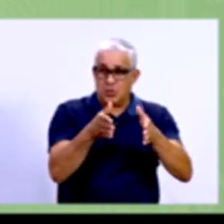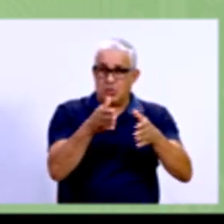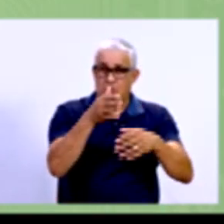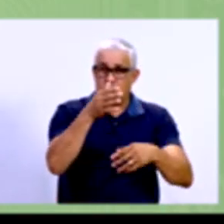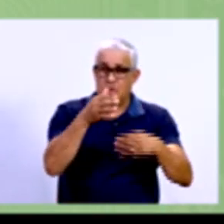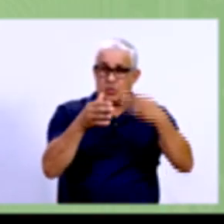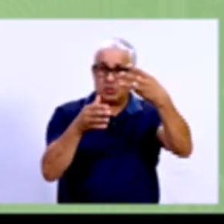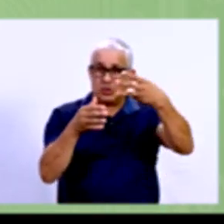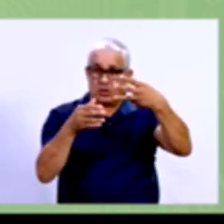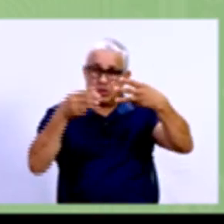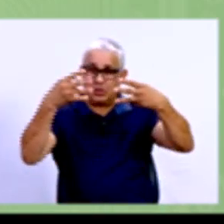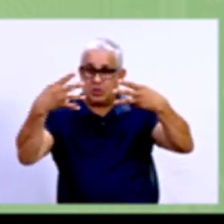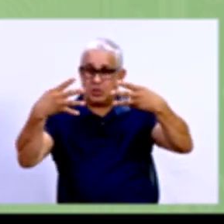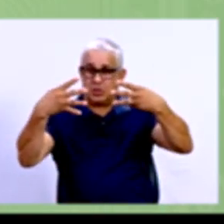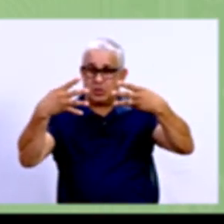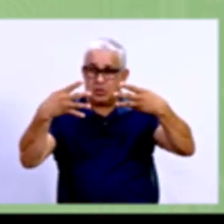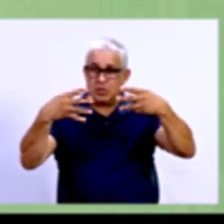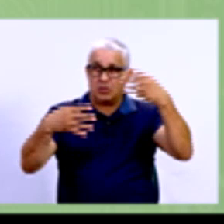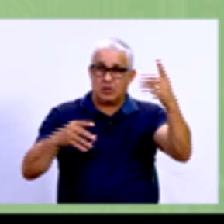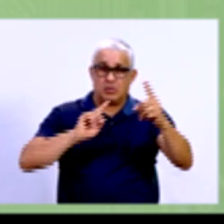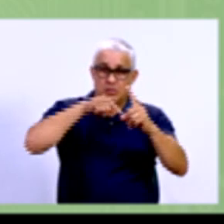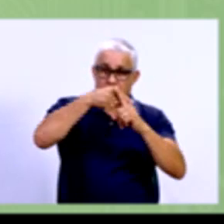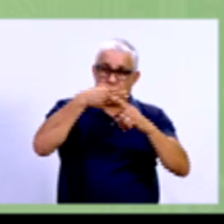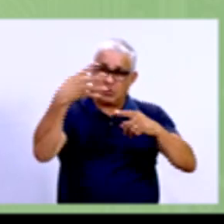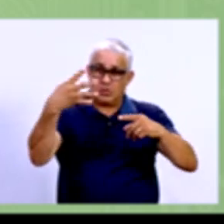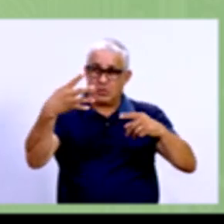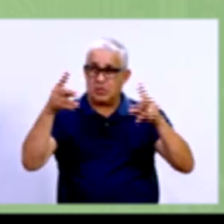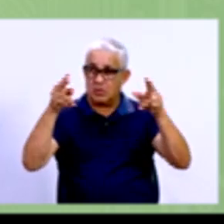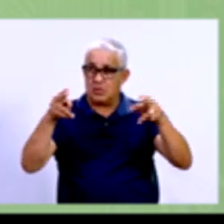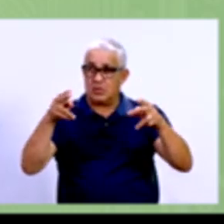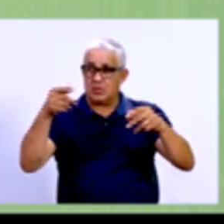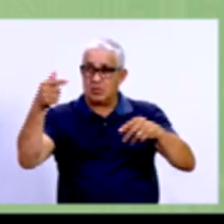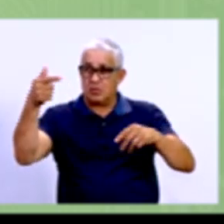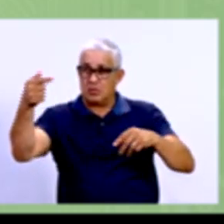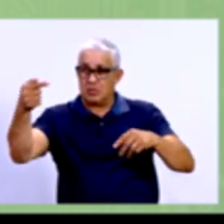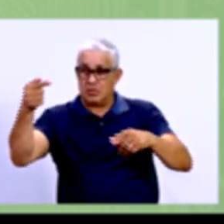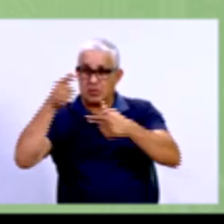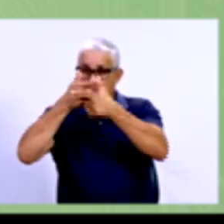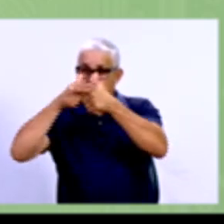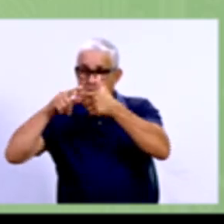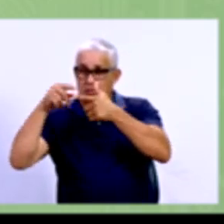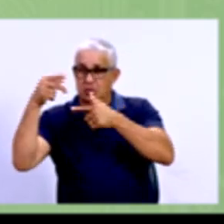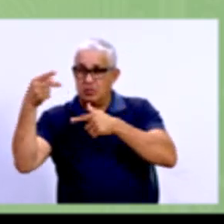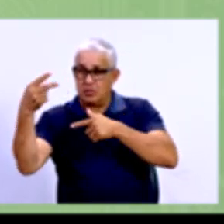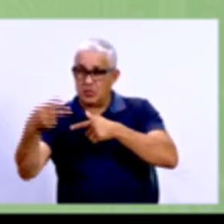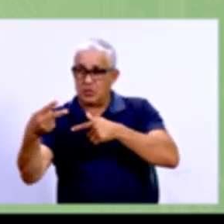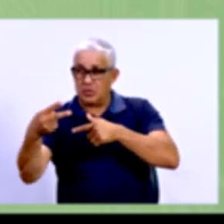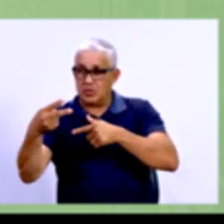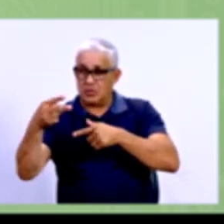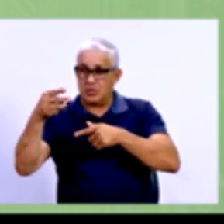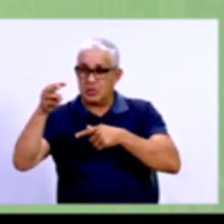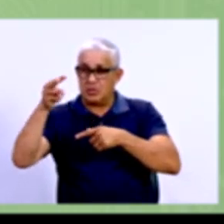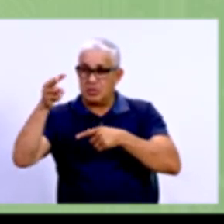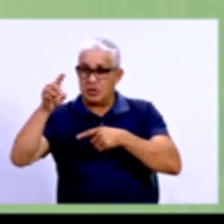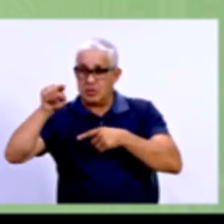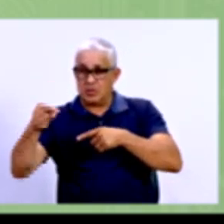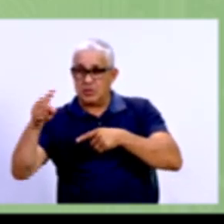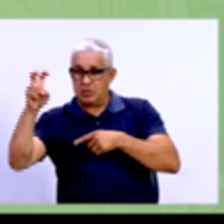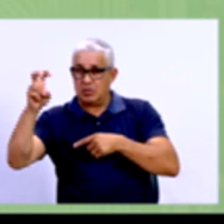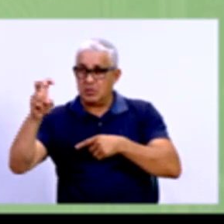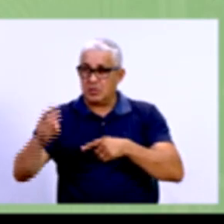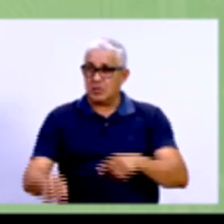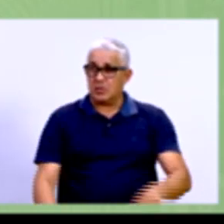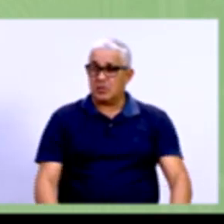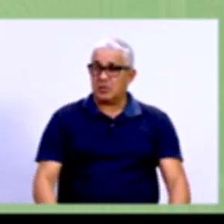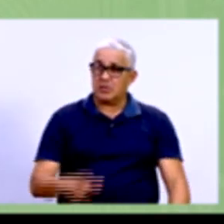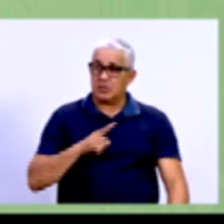aqui. 3 mais 4 é igual a 7. 7 divididos por 2, 3,5. Tá? Então, quando